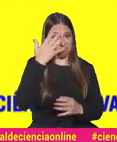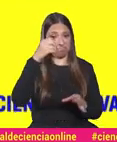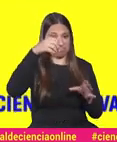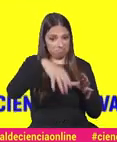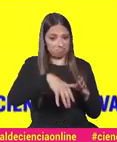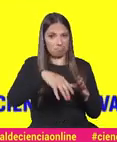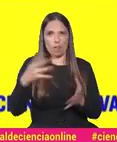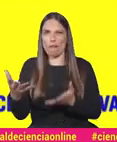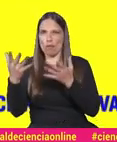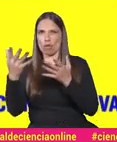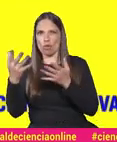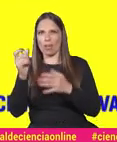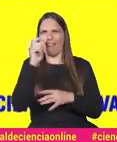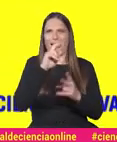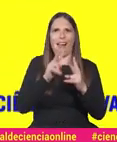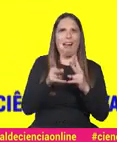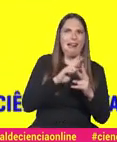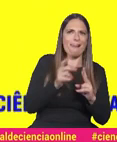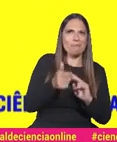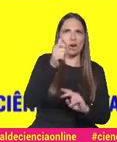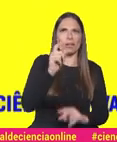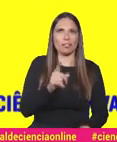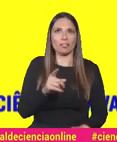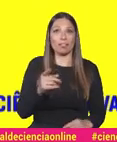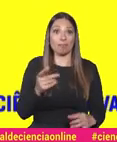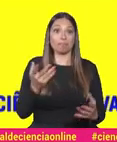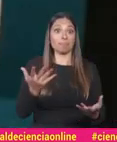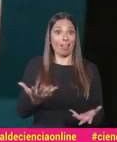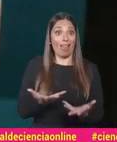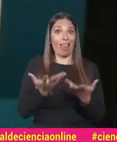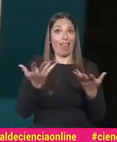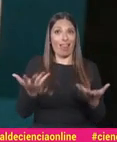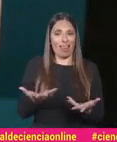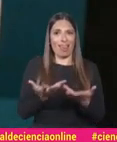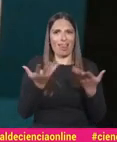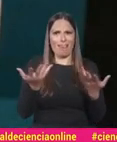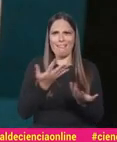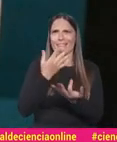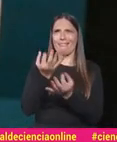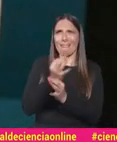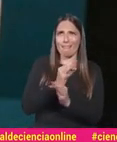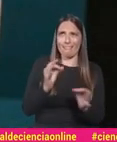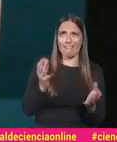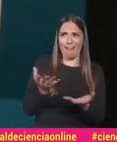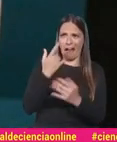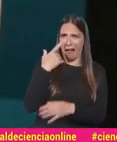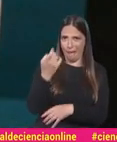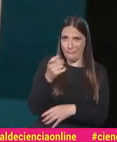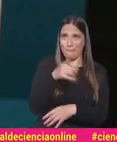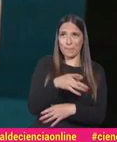afunde. Flutua. Vamos ver quem ganha. Oh! Tal como fantástico. Eu dizia. Fica ali em cima de caminho, já